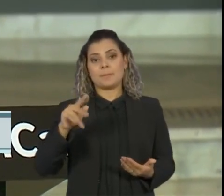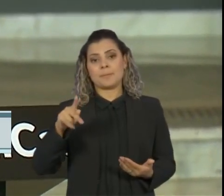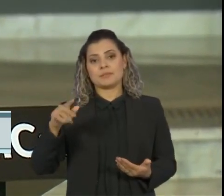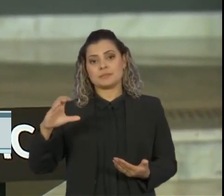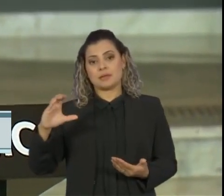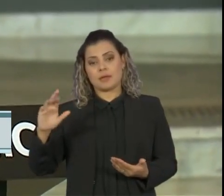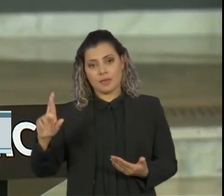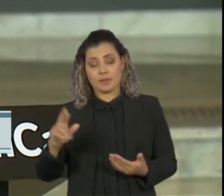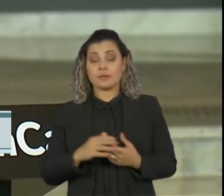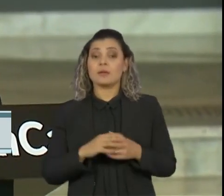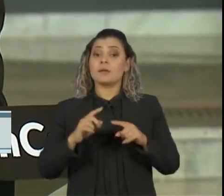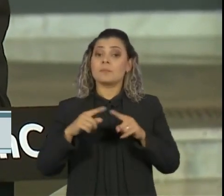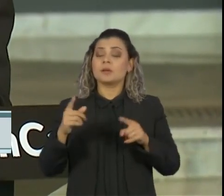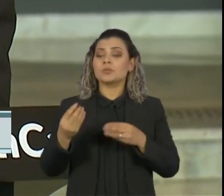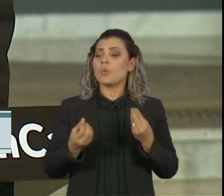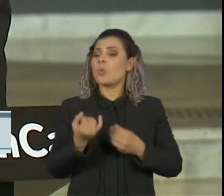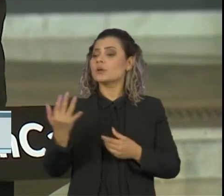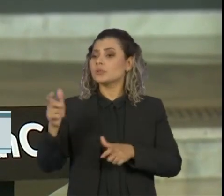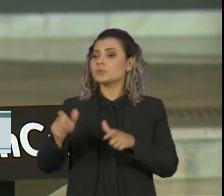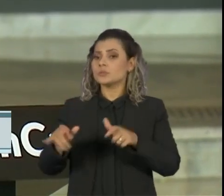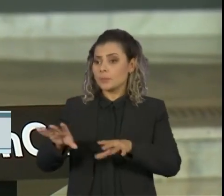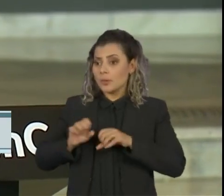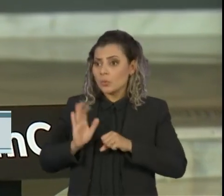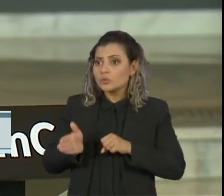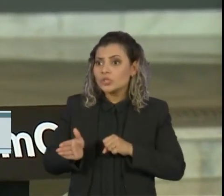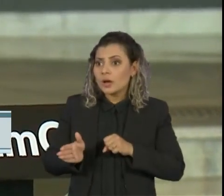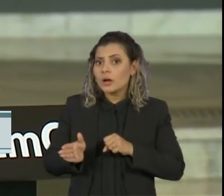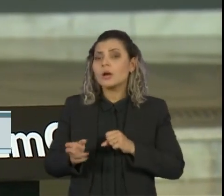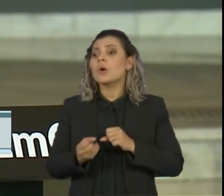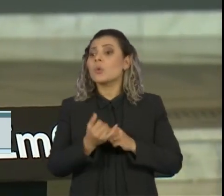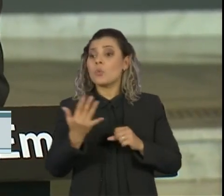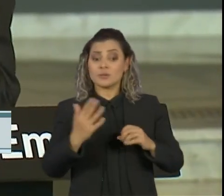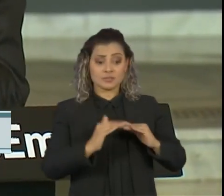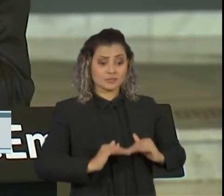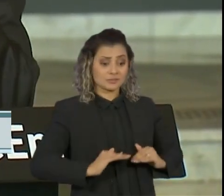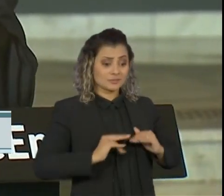quantas pessoas foram infectadas, quantas estão